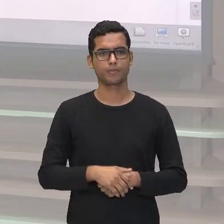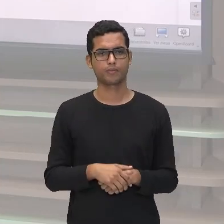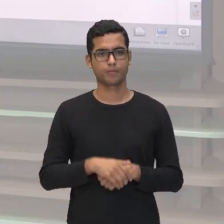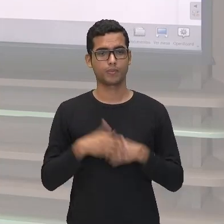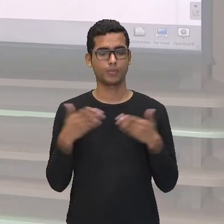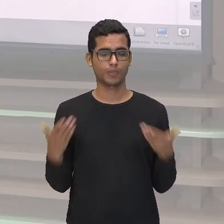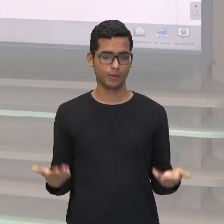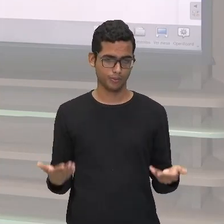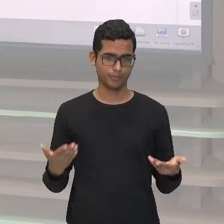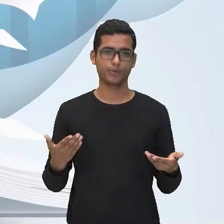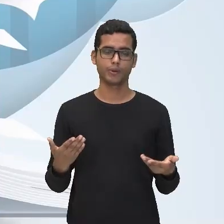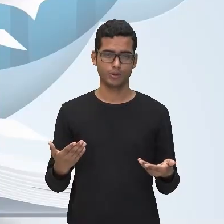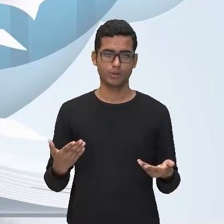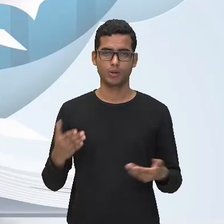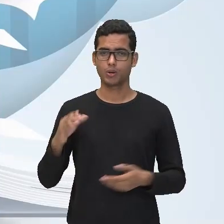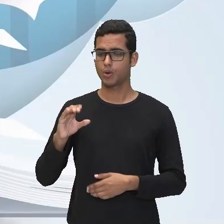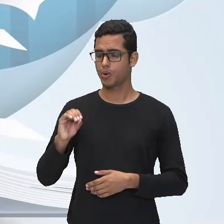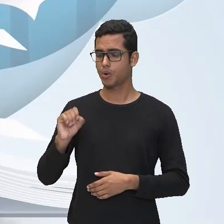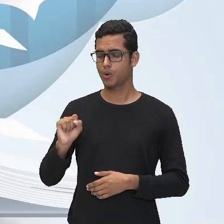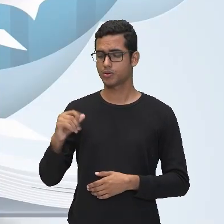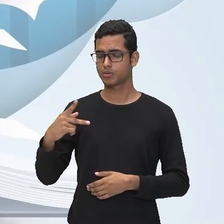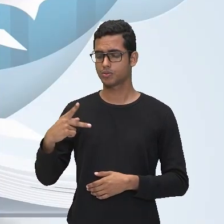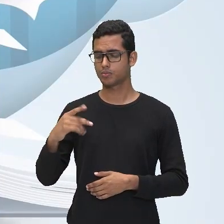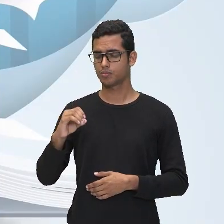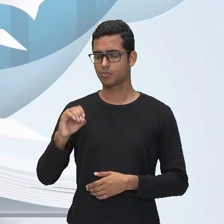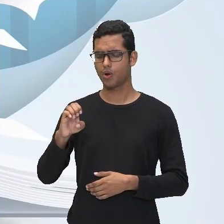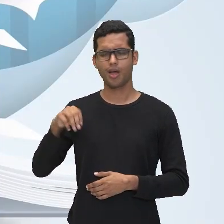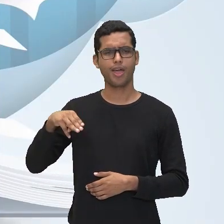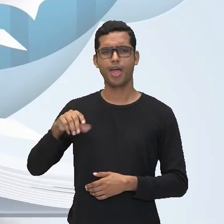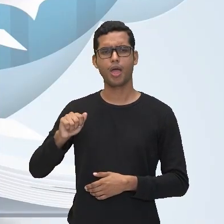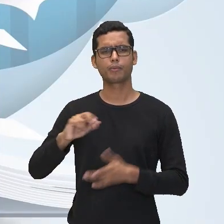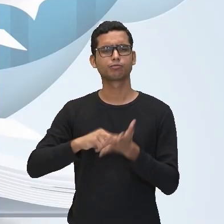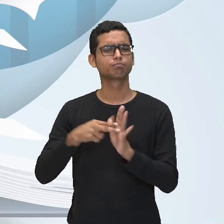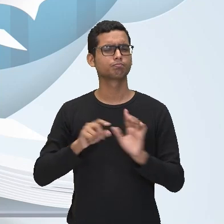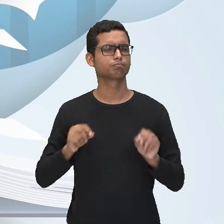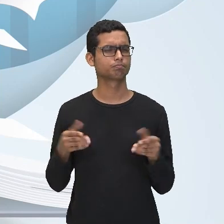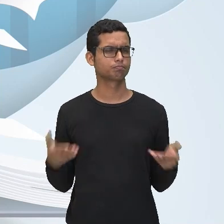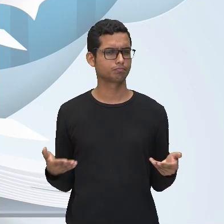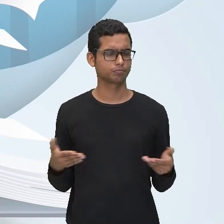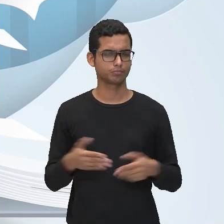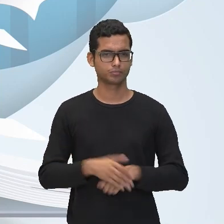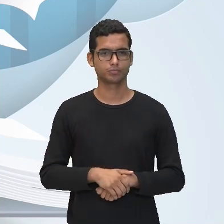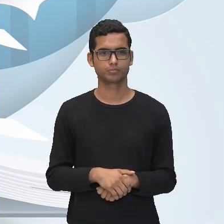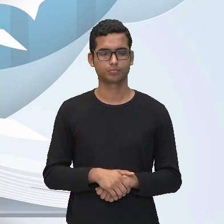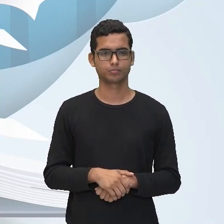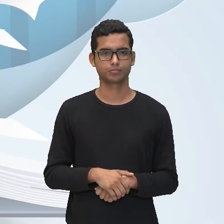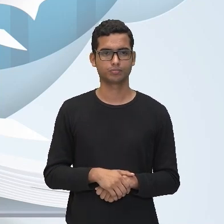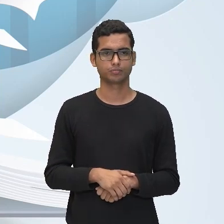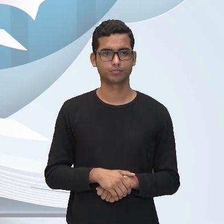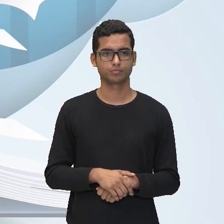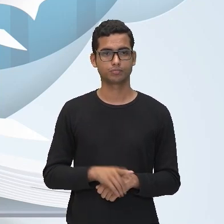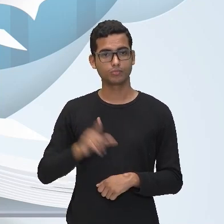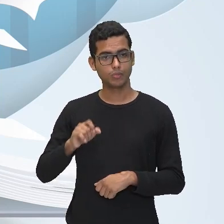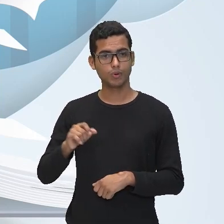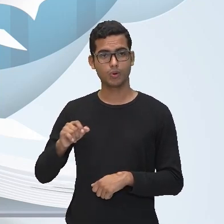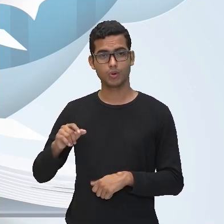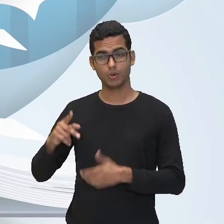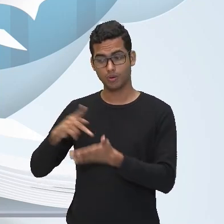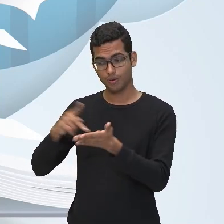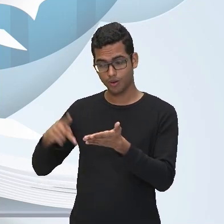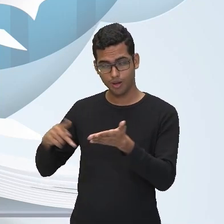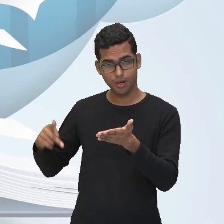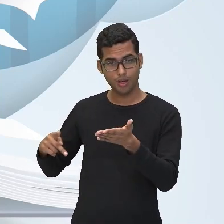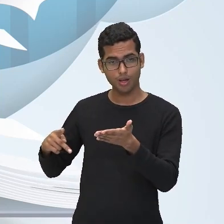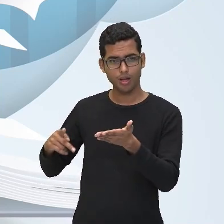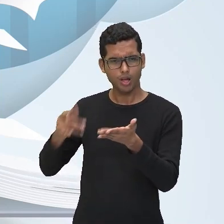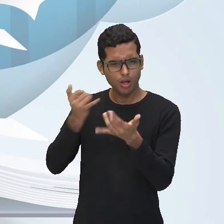que são os poemas? Vamos analisar. Os poemas são pássaros, veja,